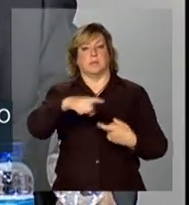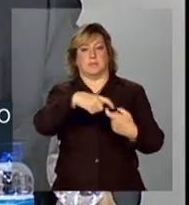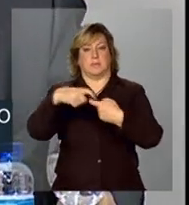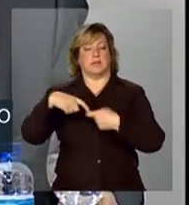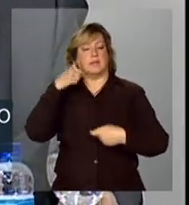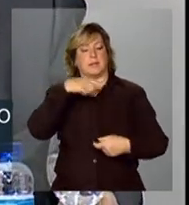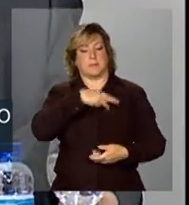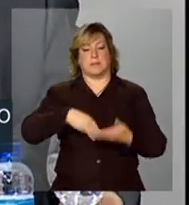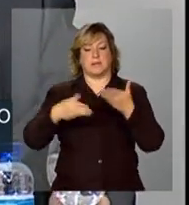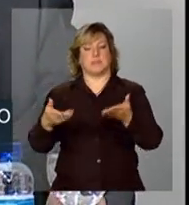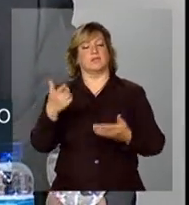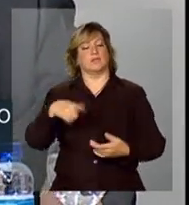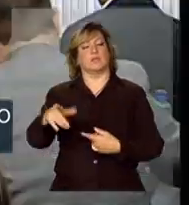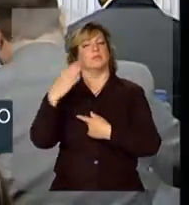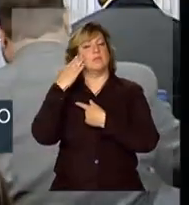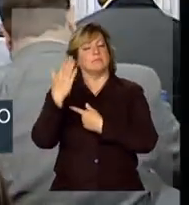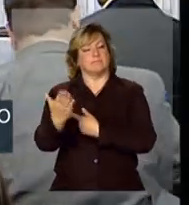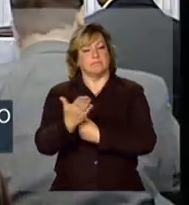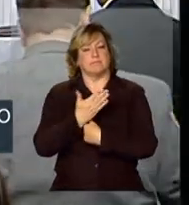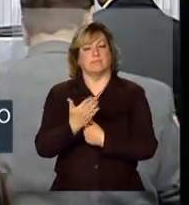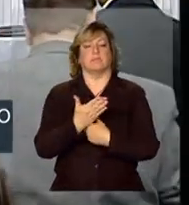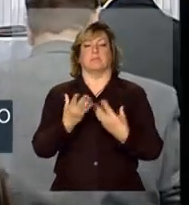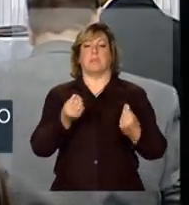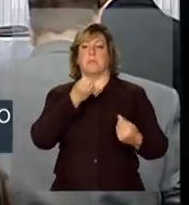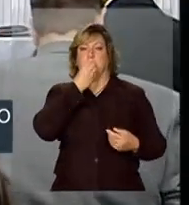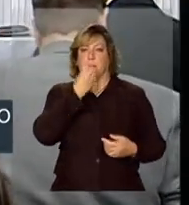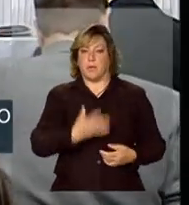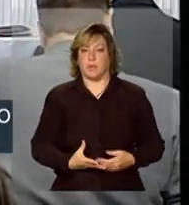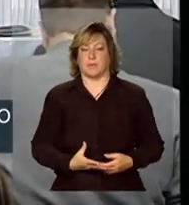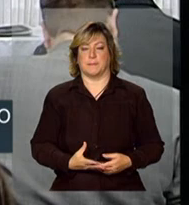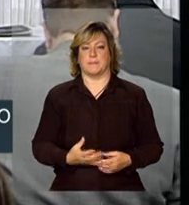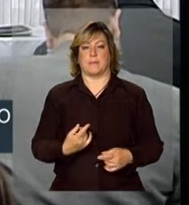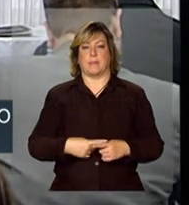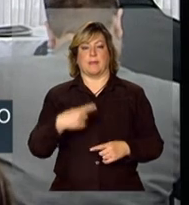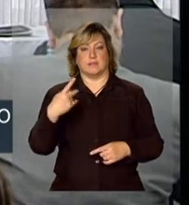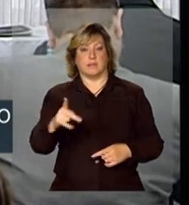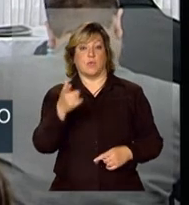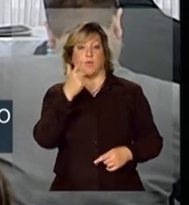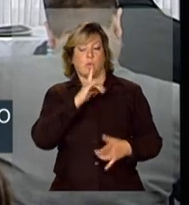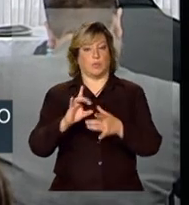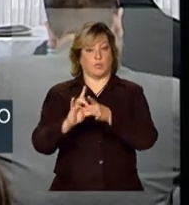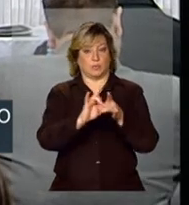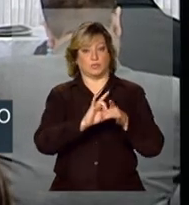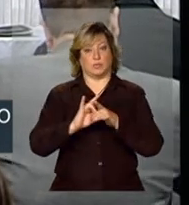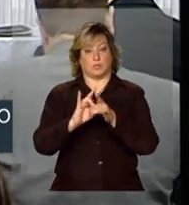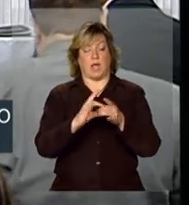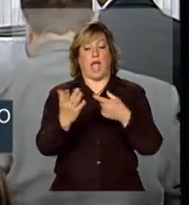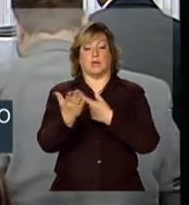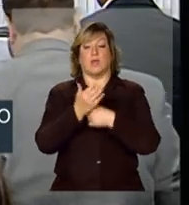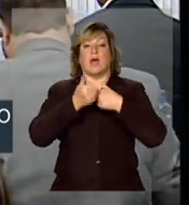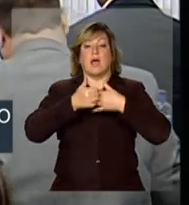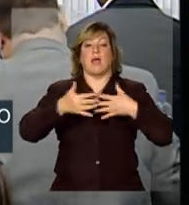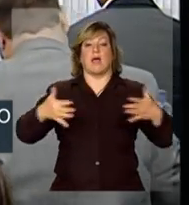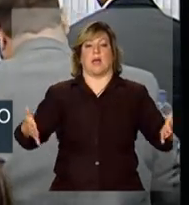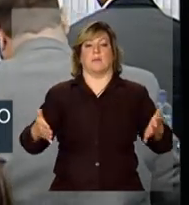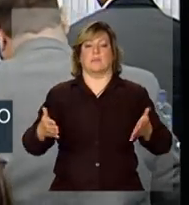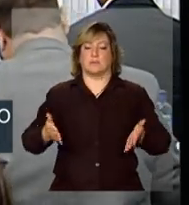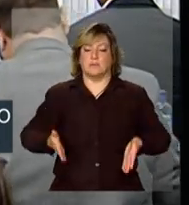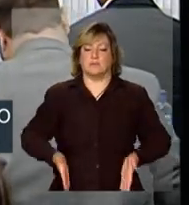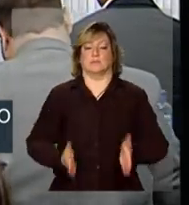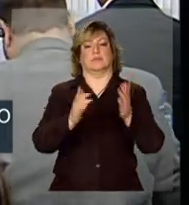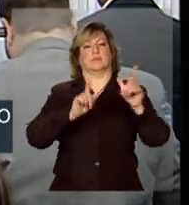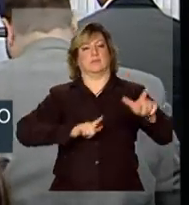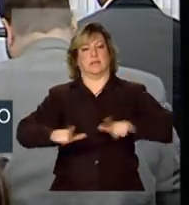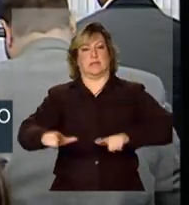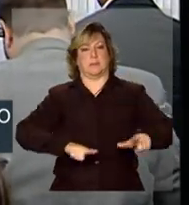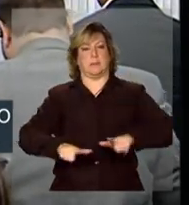Ministra, mais uma vez, o seu apoio tem sido extremamente importante para nós. O seu aval tem nos abrido grandes portas e facilitado o nosso